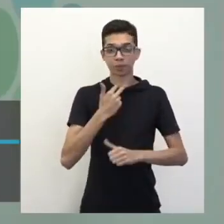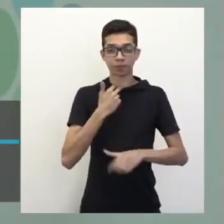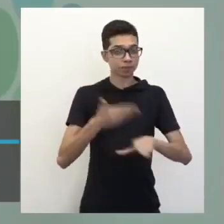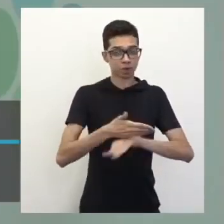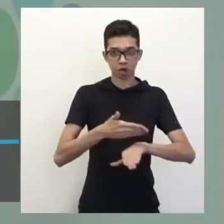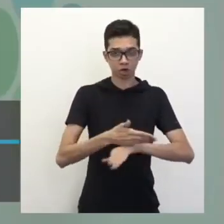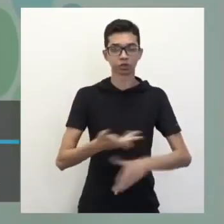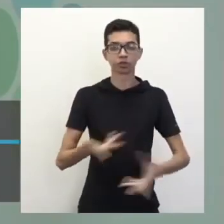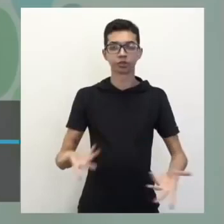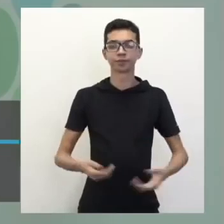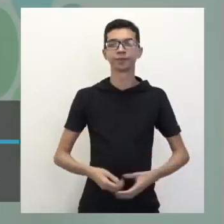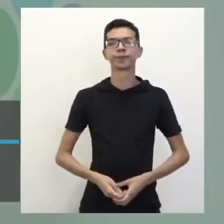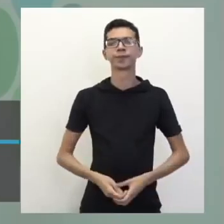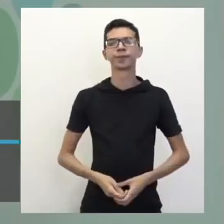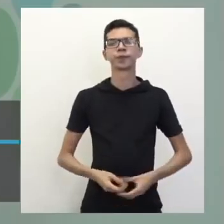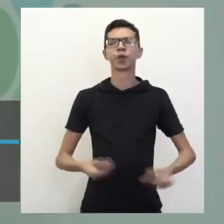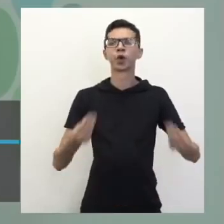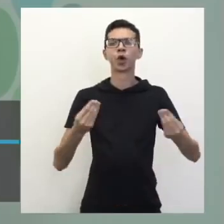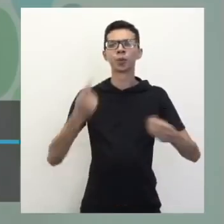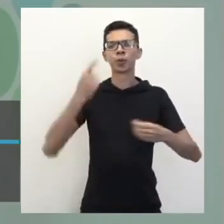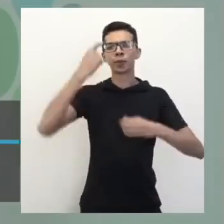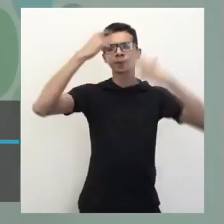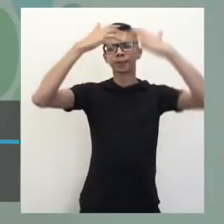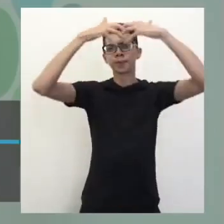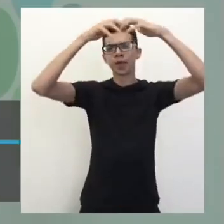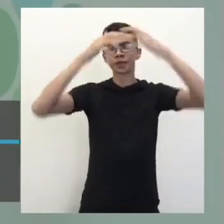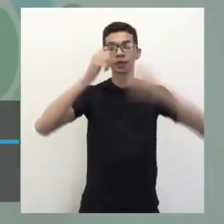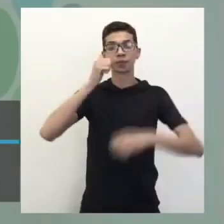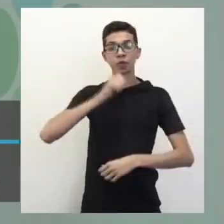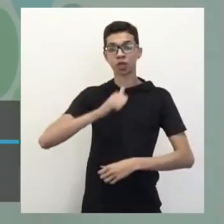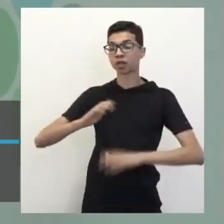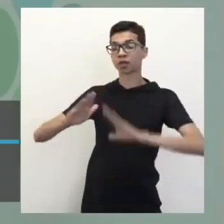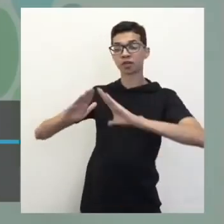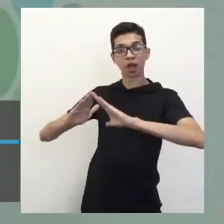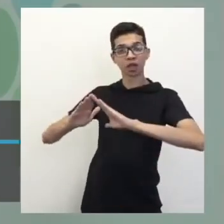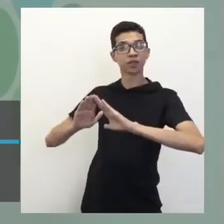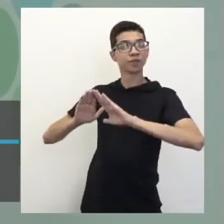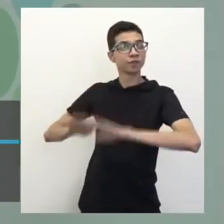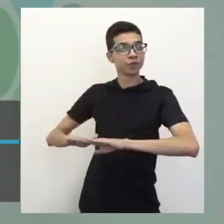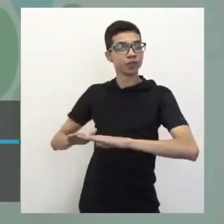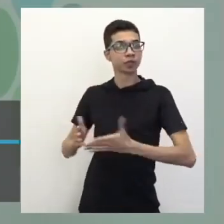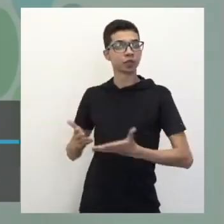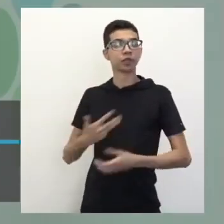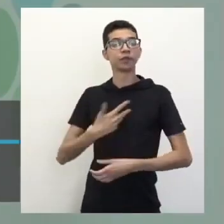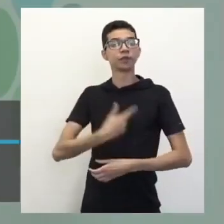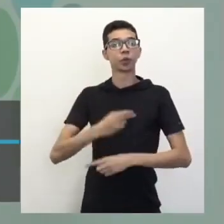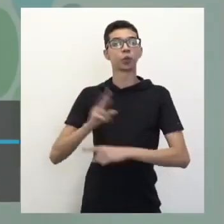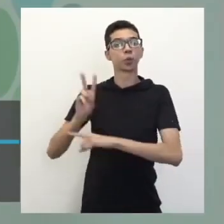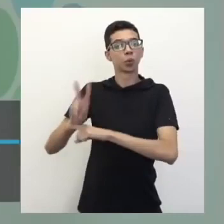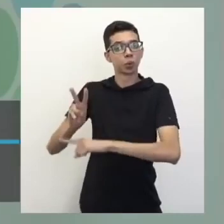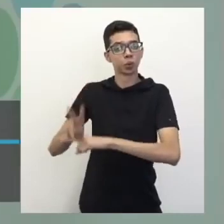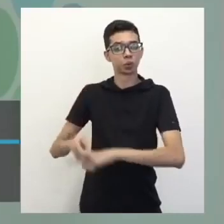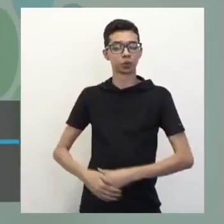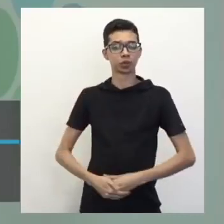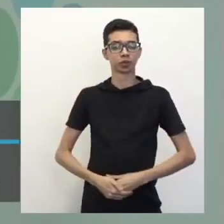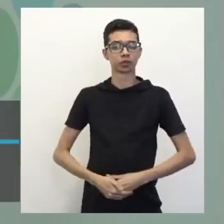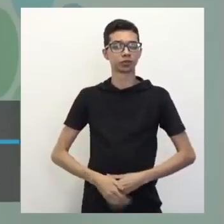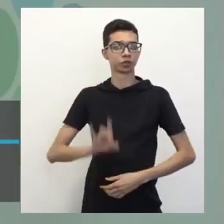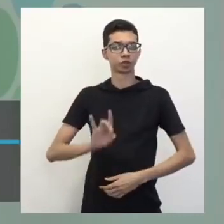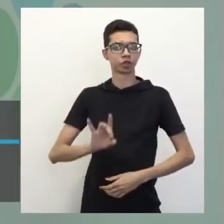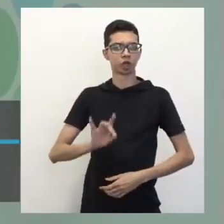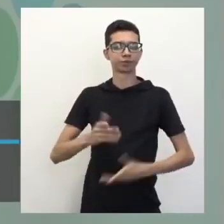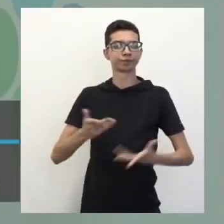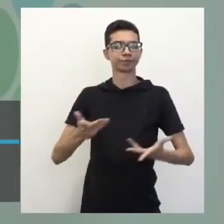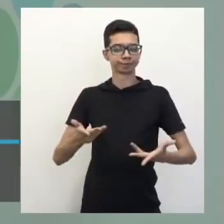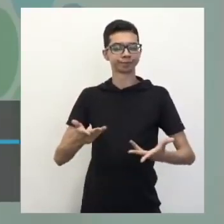pensamento, que é aquela lógica da mulher que deve ficar em casa, cuidando dos filhos, cuidando da casa, sendo ali